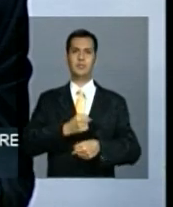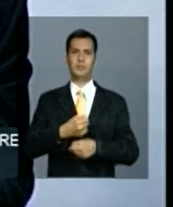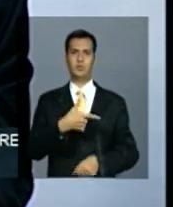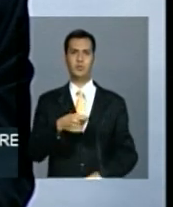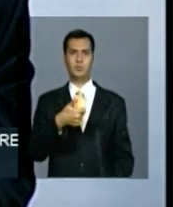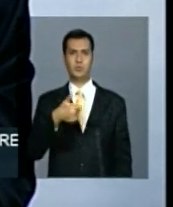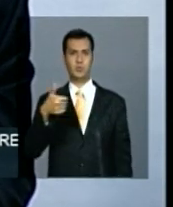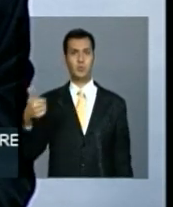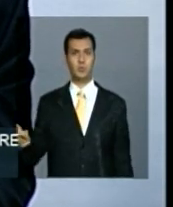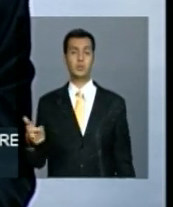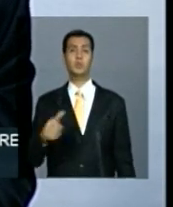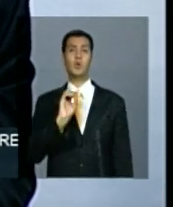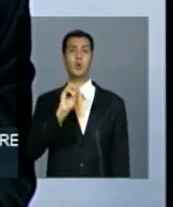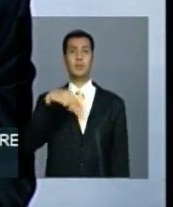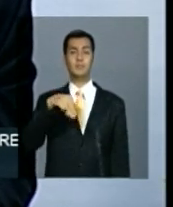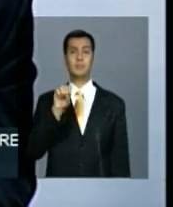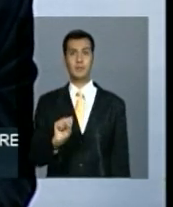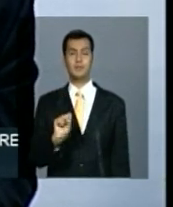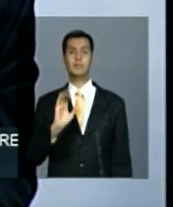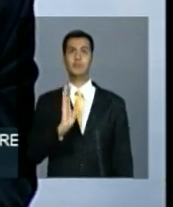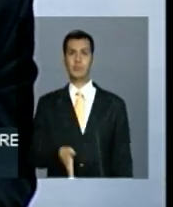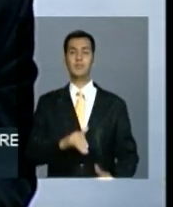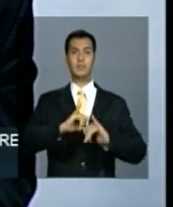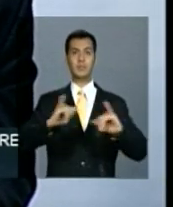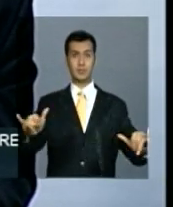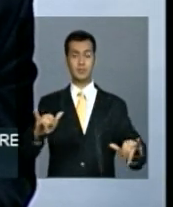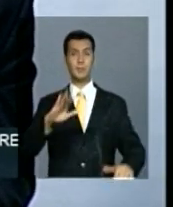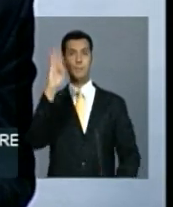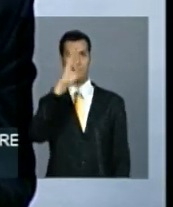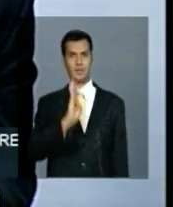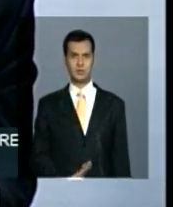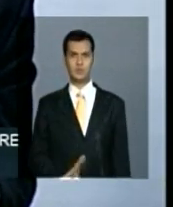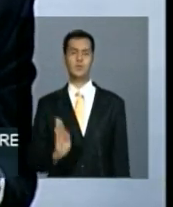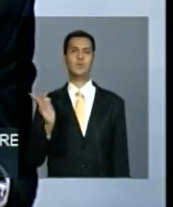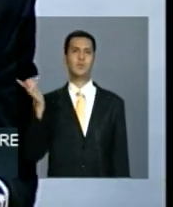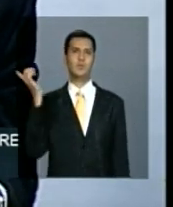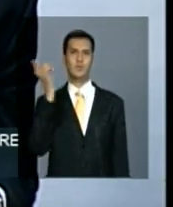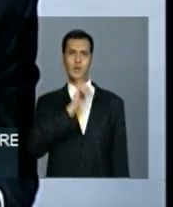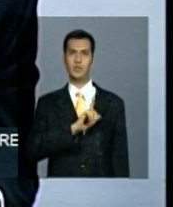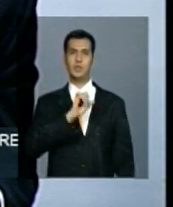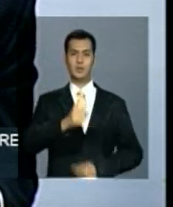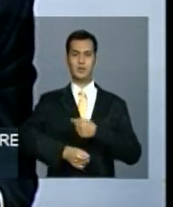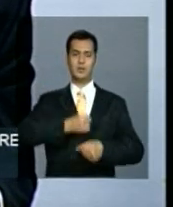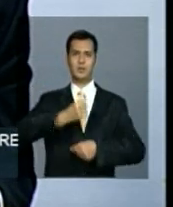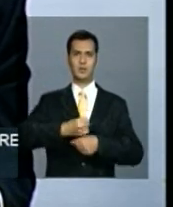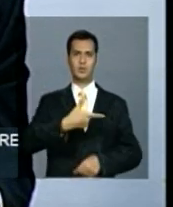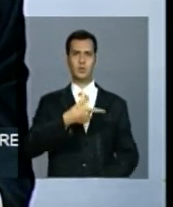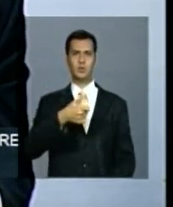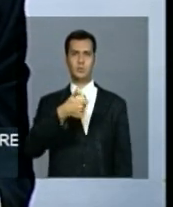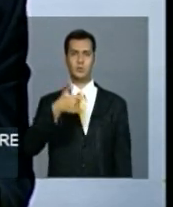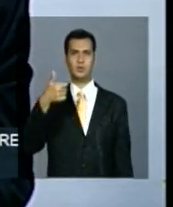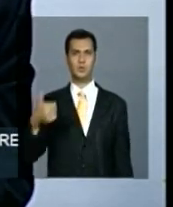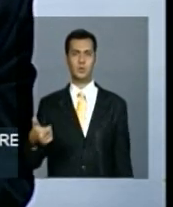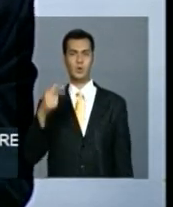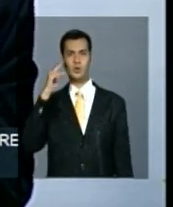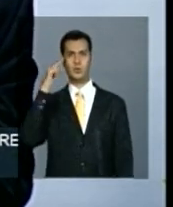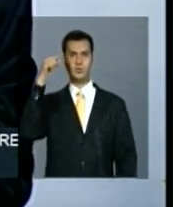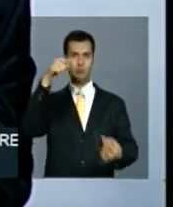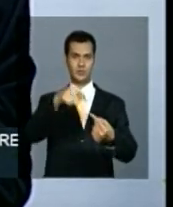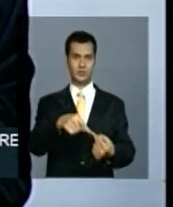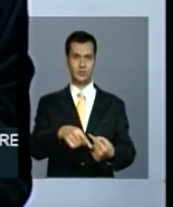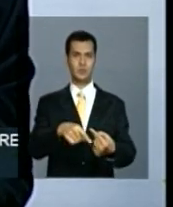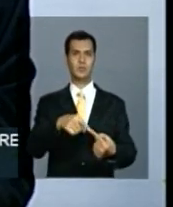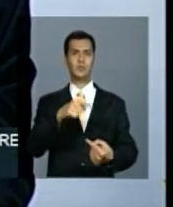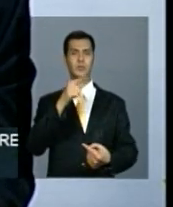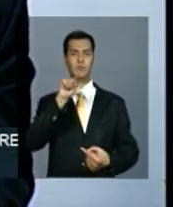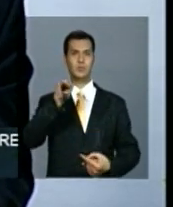e a UMS já declarou que o Brasil já alcançou nesse ano de 2011 as metas do milênio